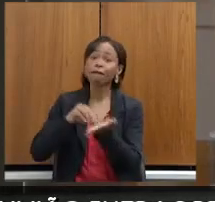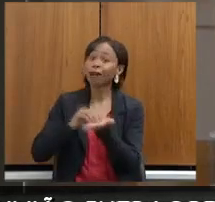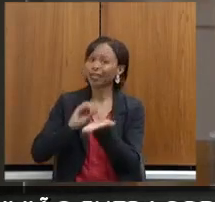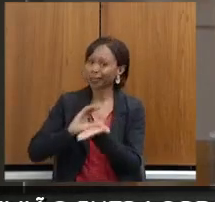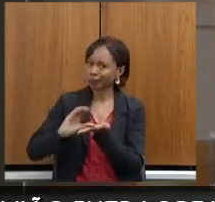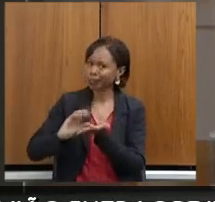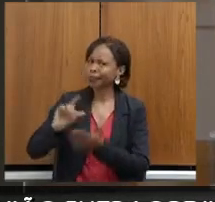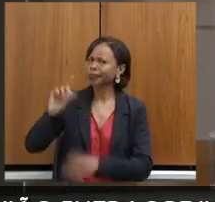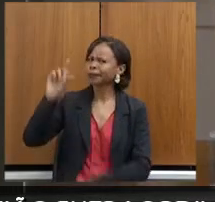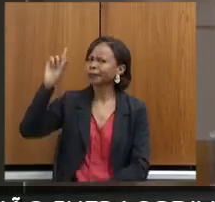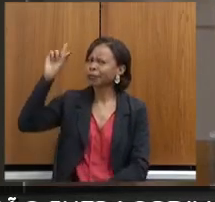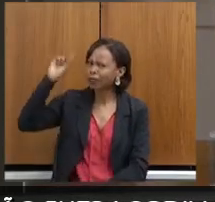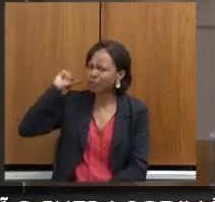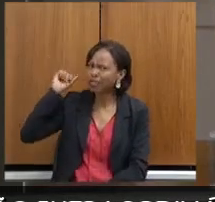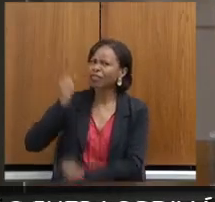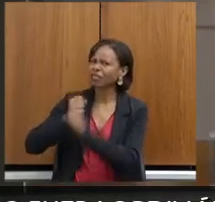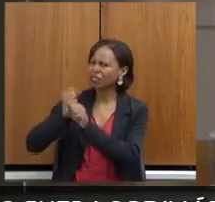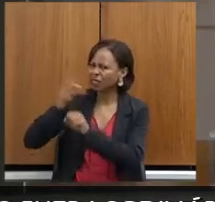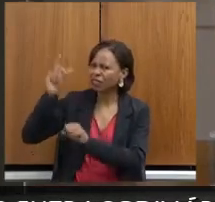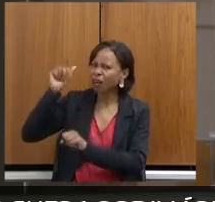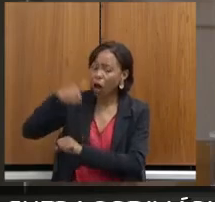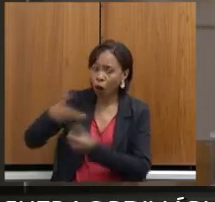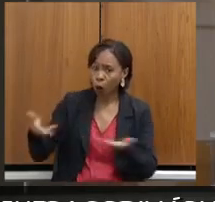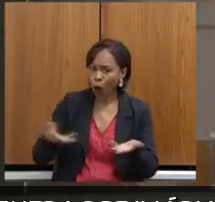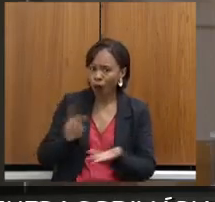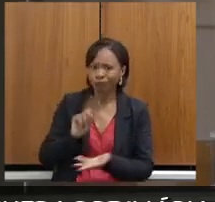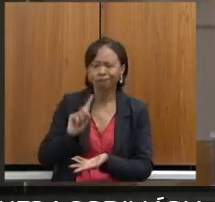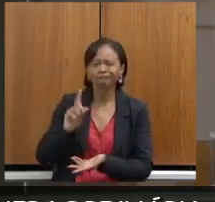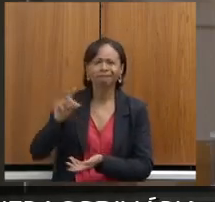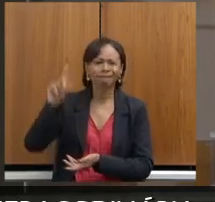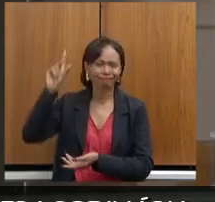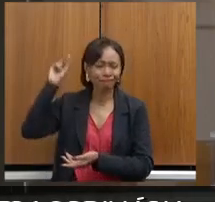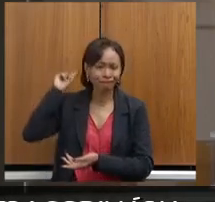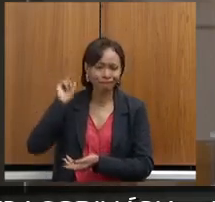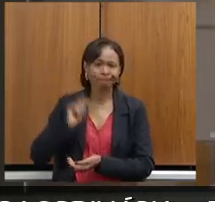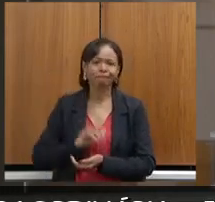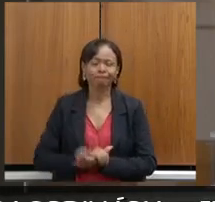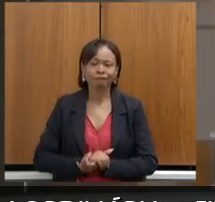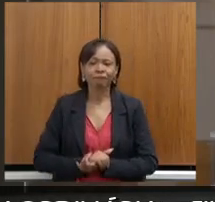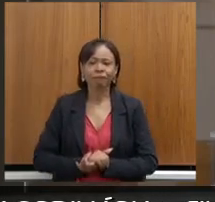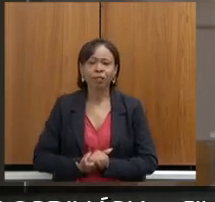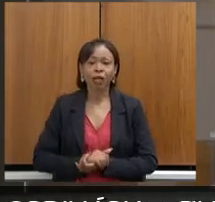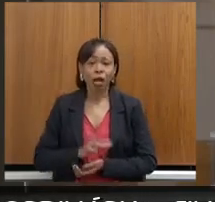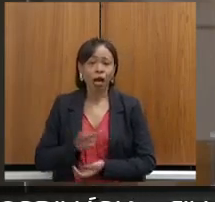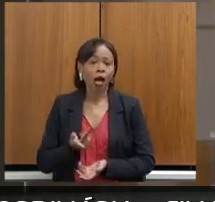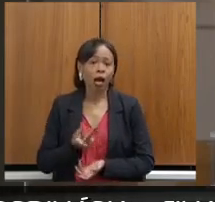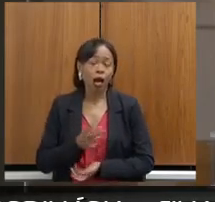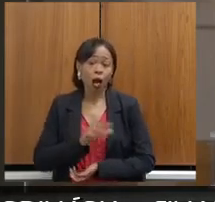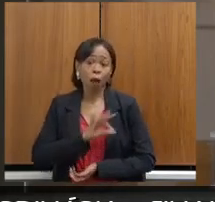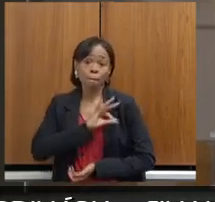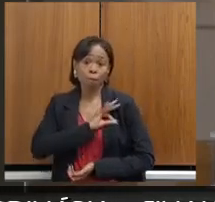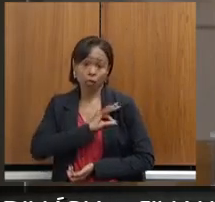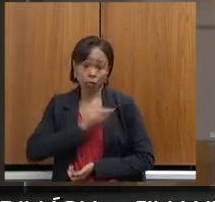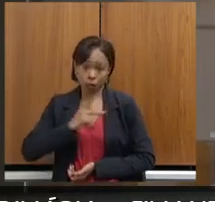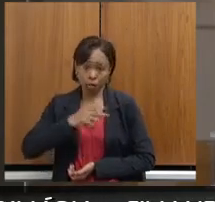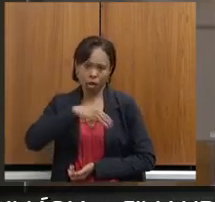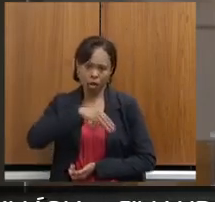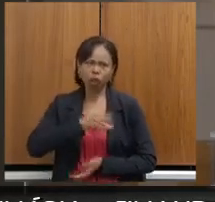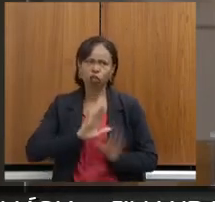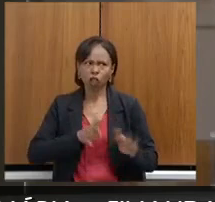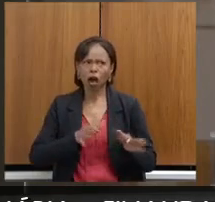historicamente tá não é de hoje não né as a polícia militar já era mais